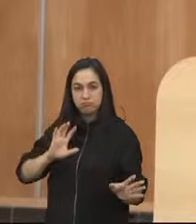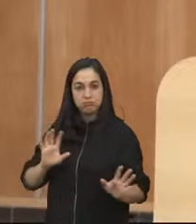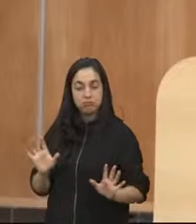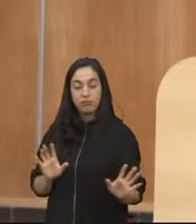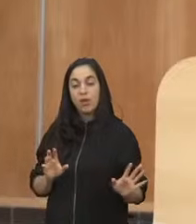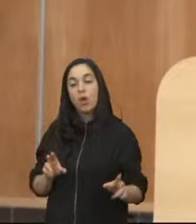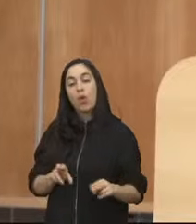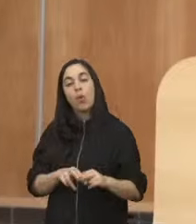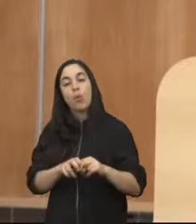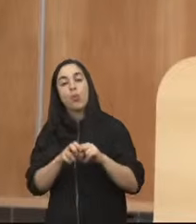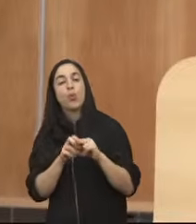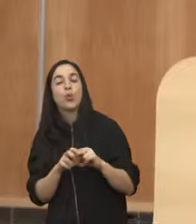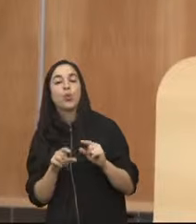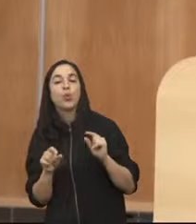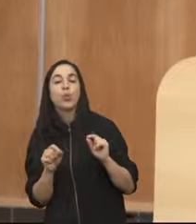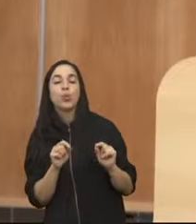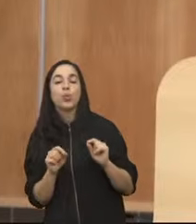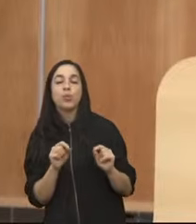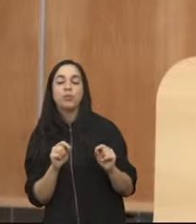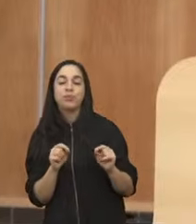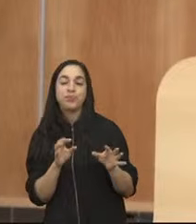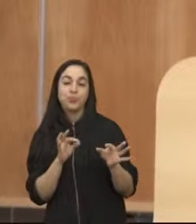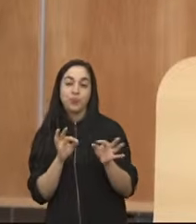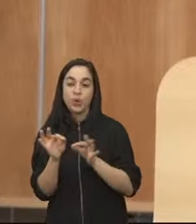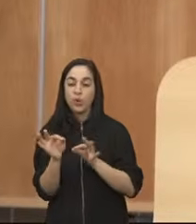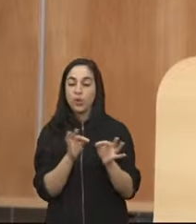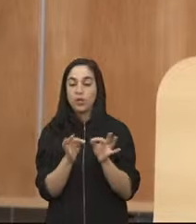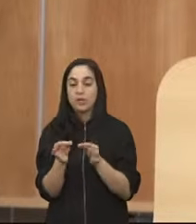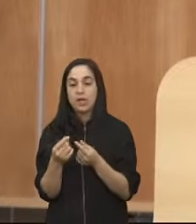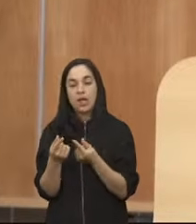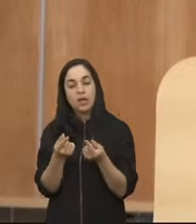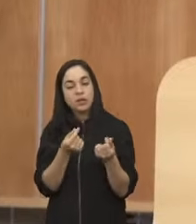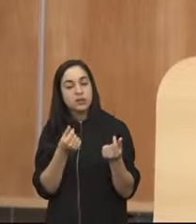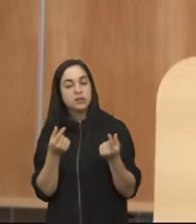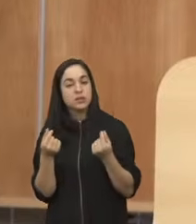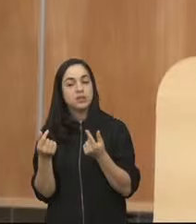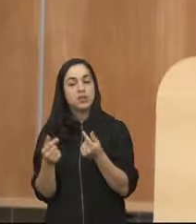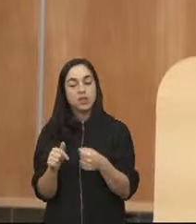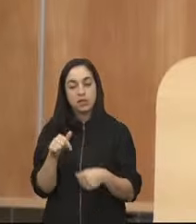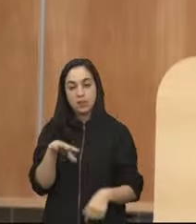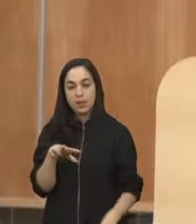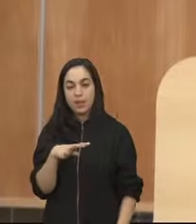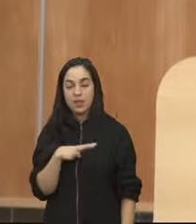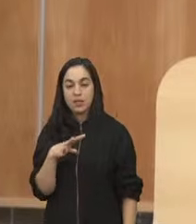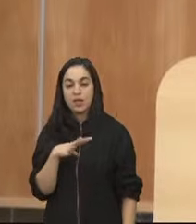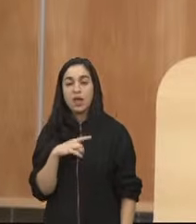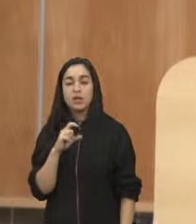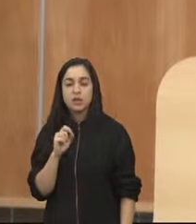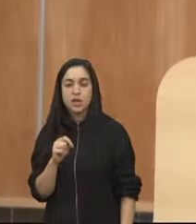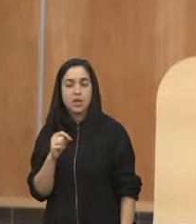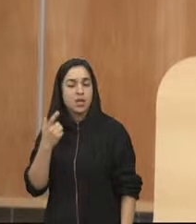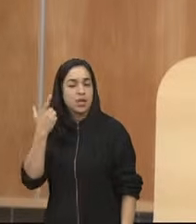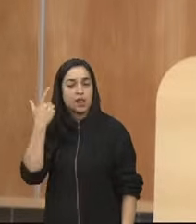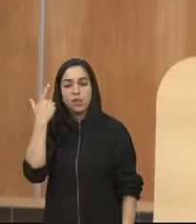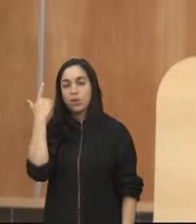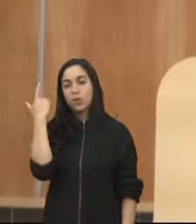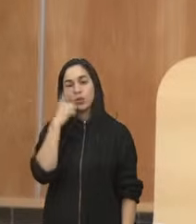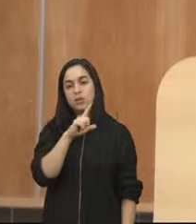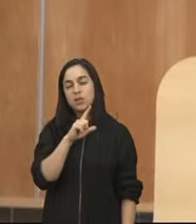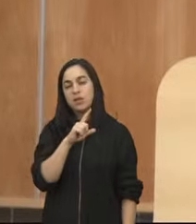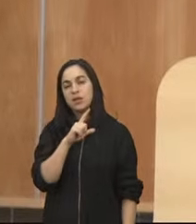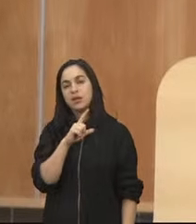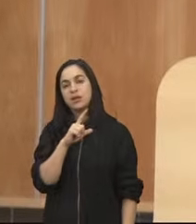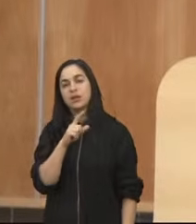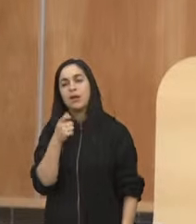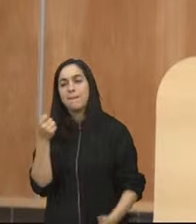essa razão, pretende organizar as finanças do município, que já não consegue mais dar conta de fazer